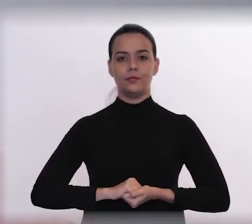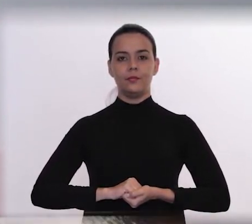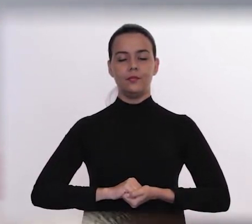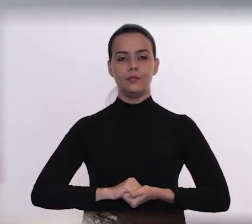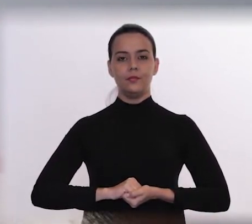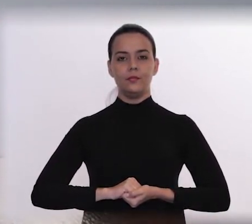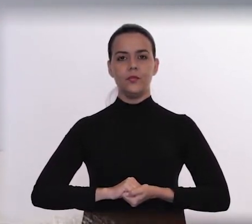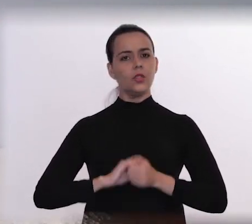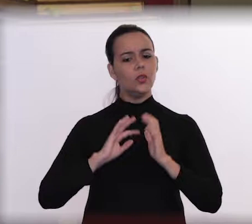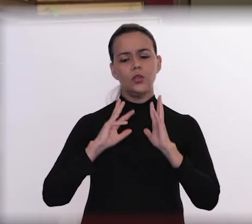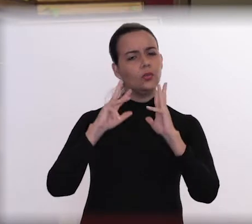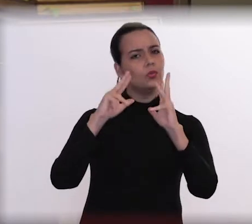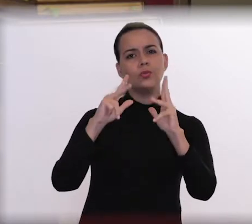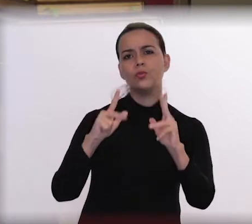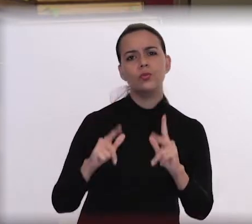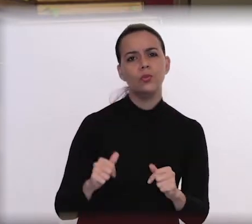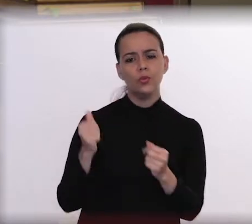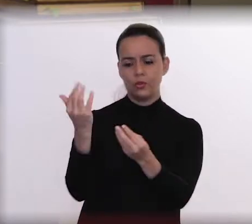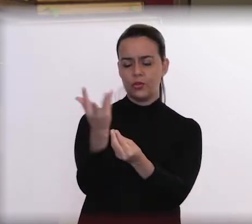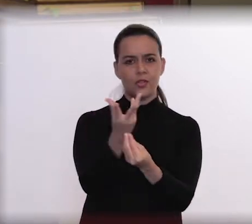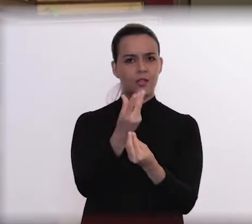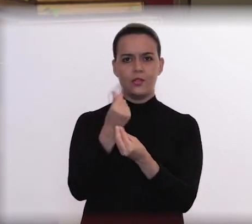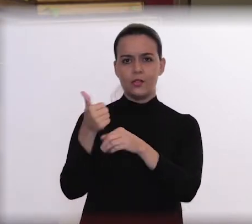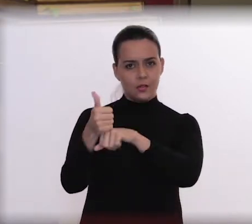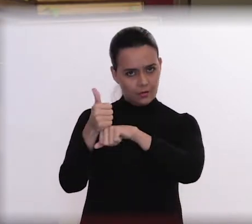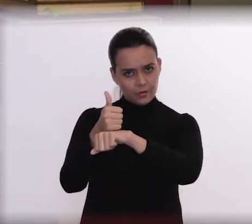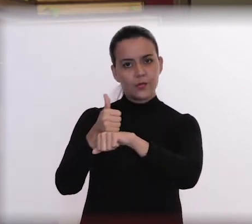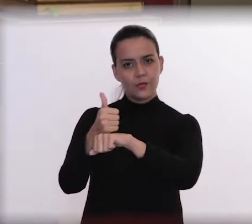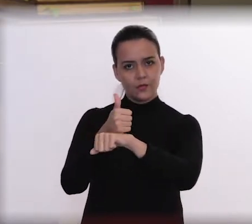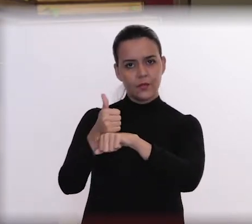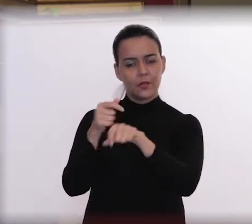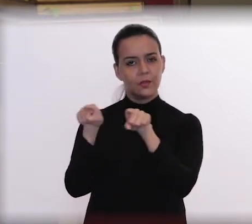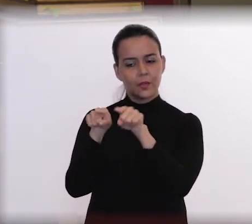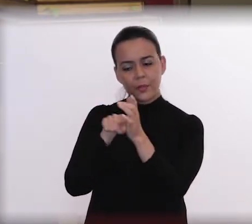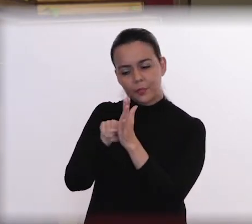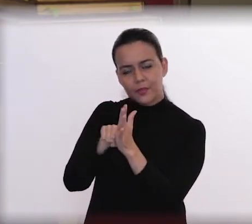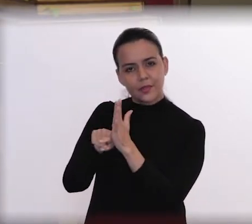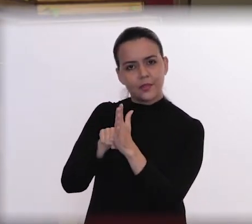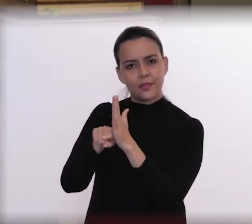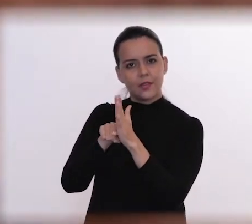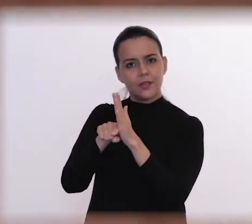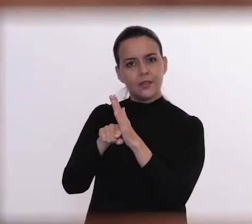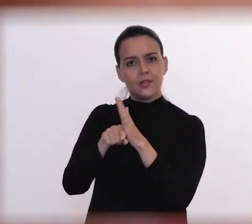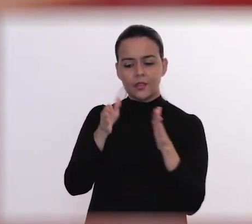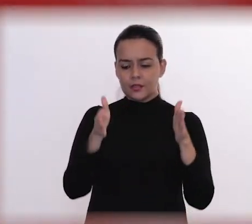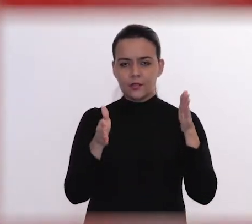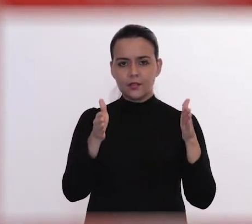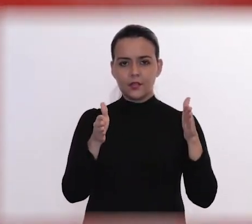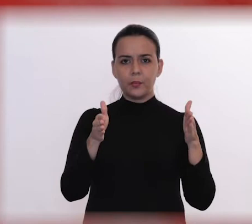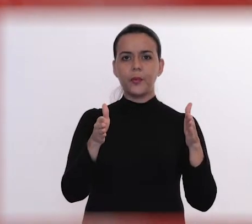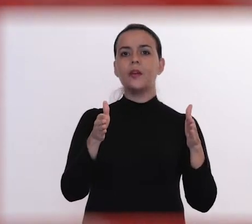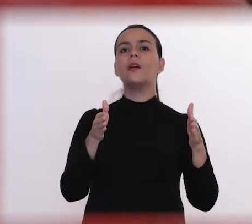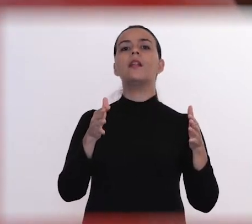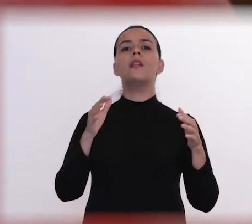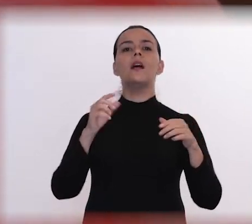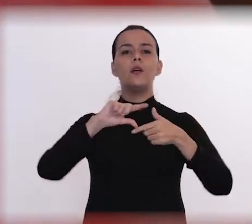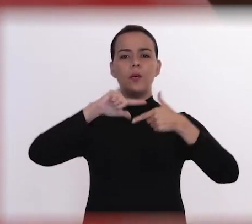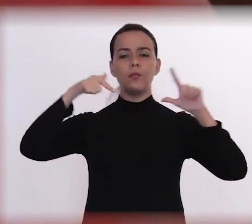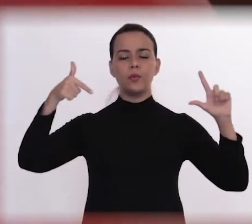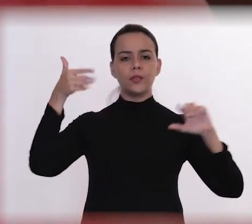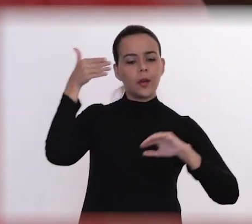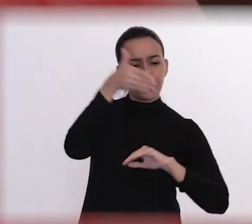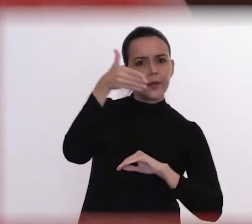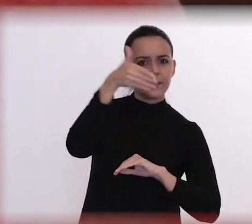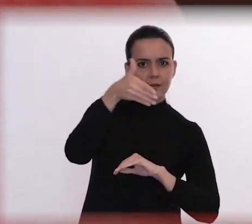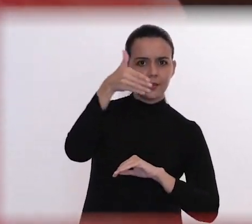Todos os intelectuais e artistas que participam da Semana de Arte Moderna, que estão durante aqueles